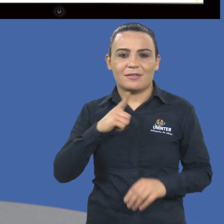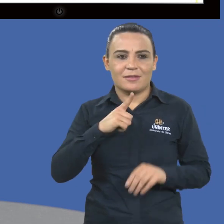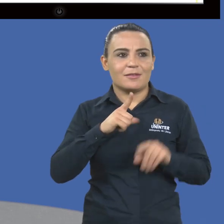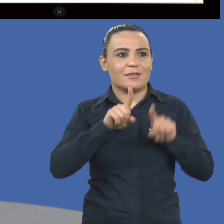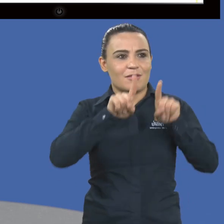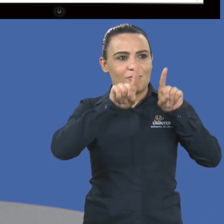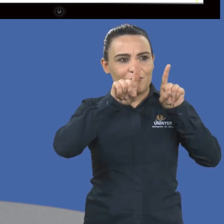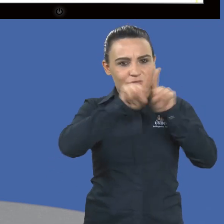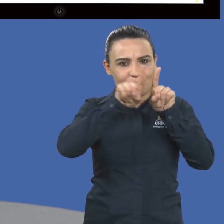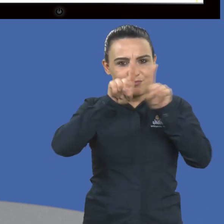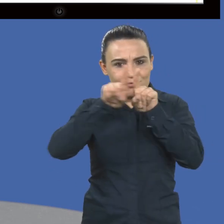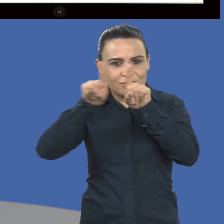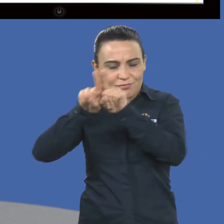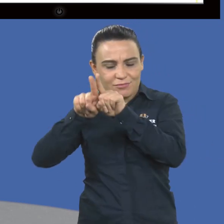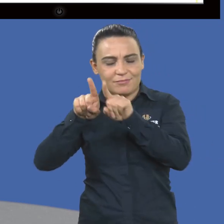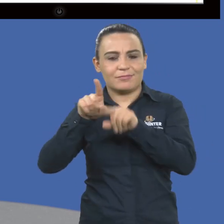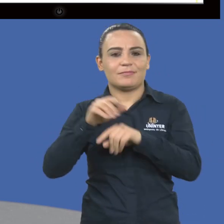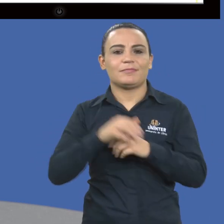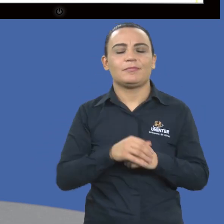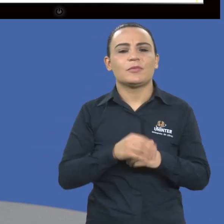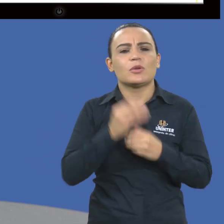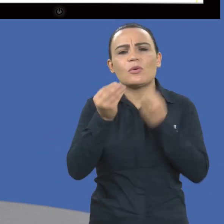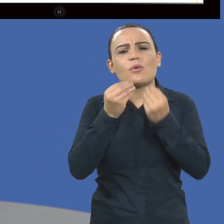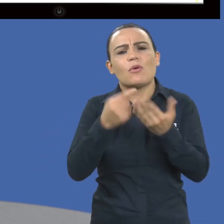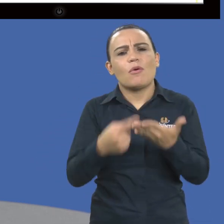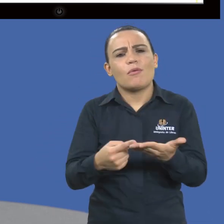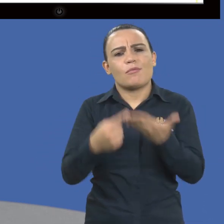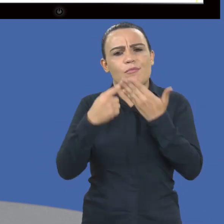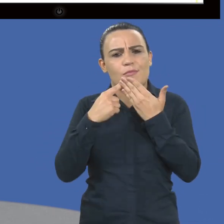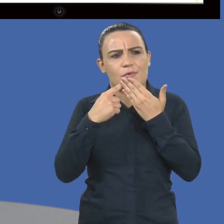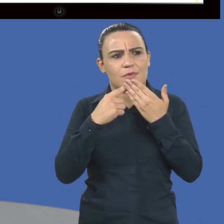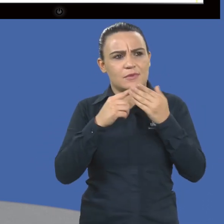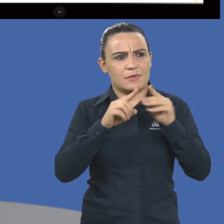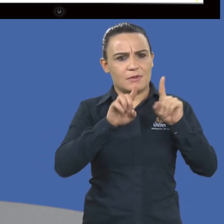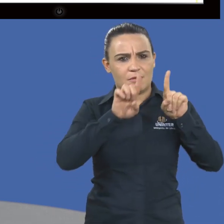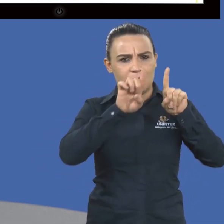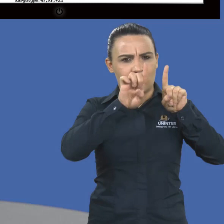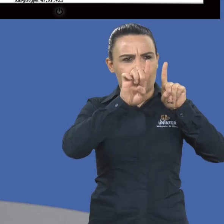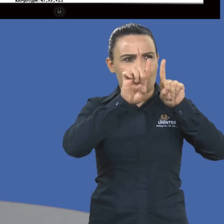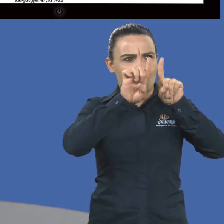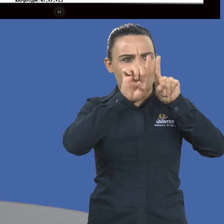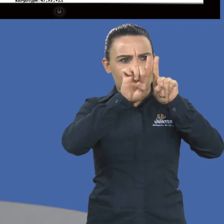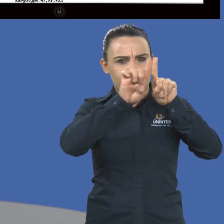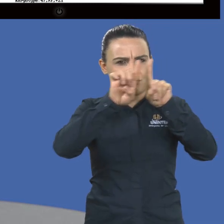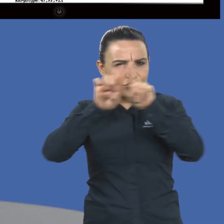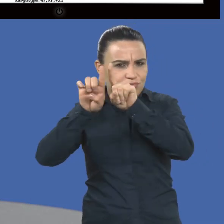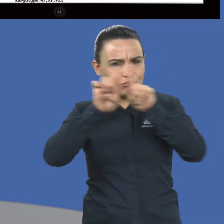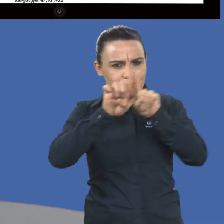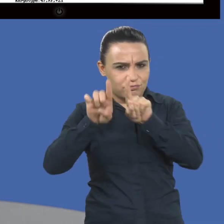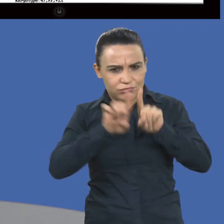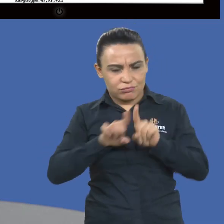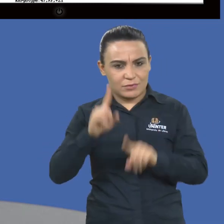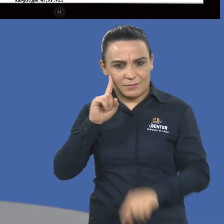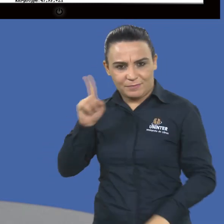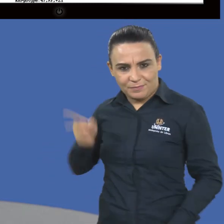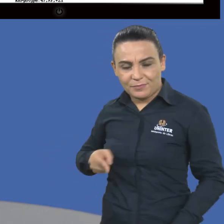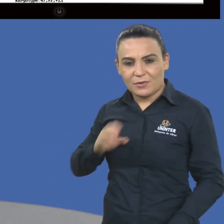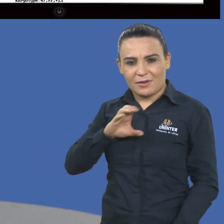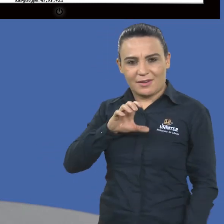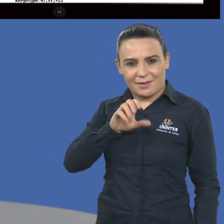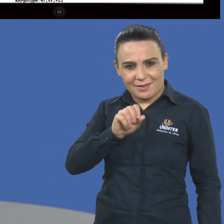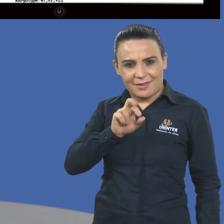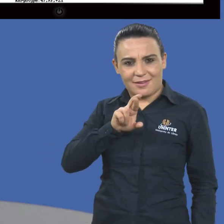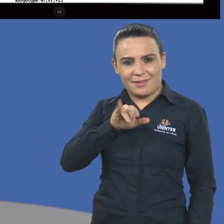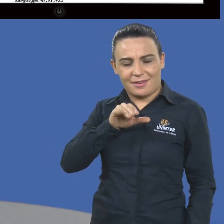tem a trissomia regular. Como que aparece o cariótipo? Então, se vocês lembrarem, né,